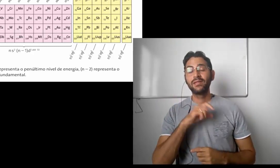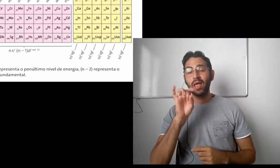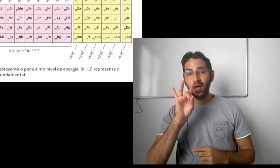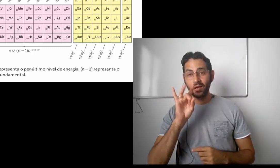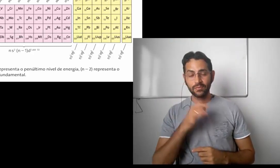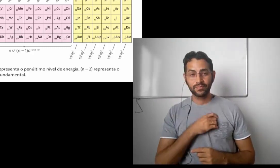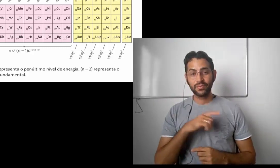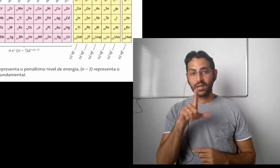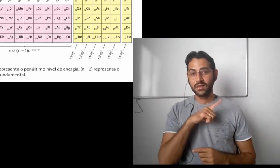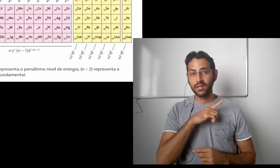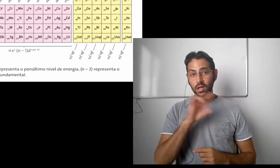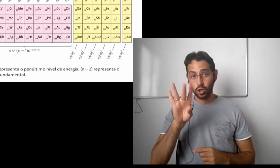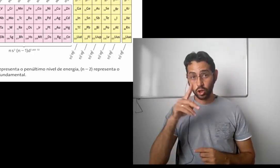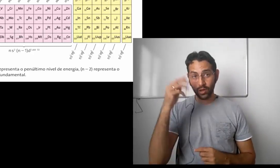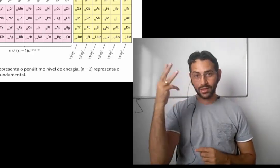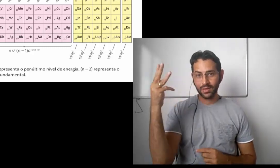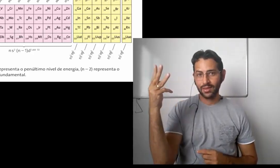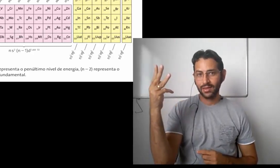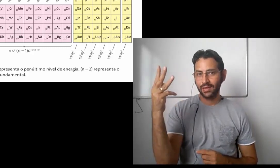2S1.